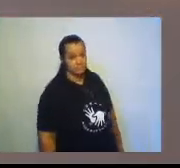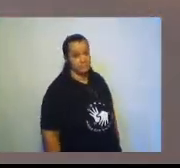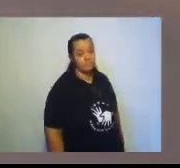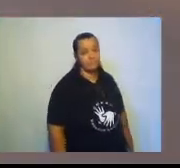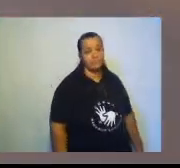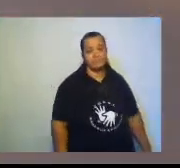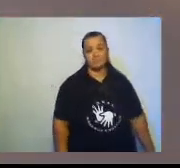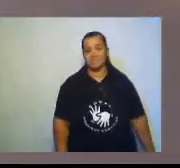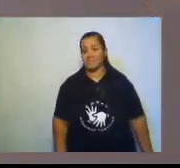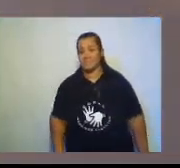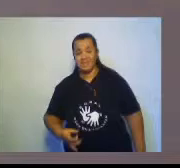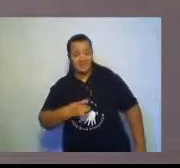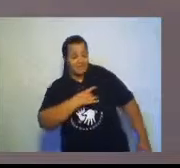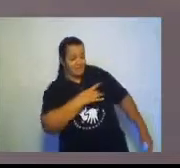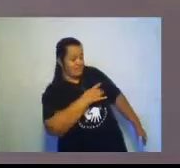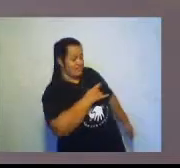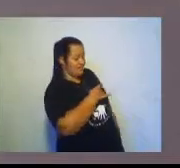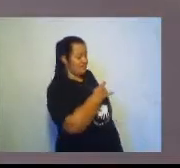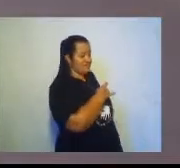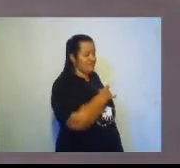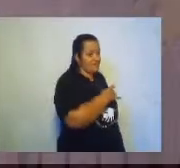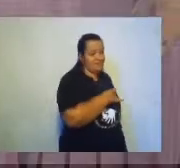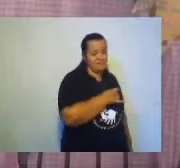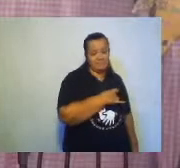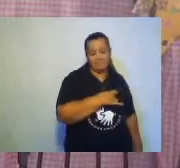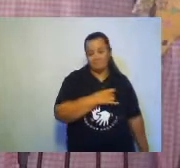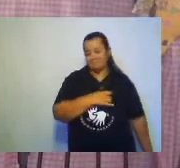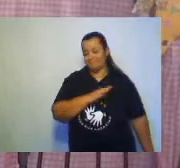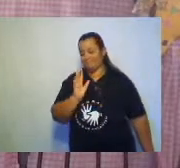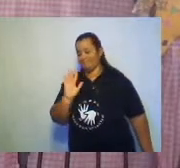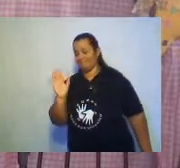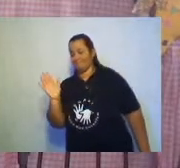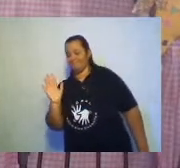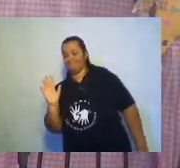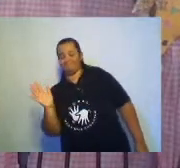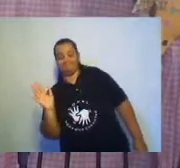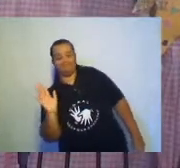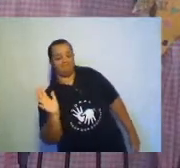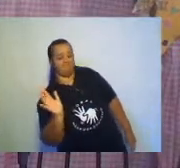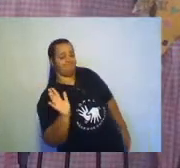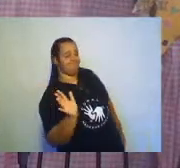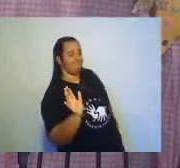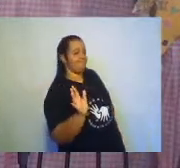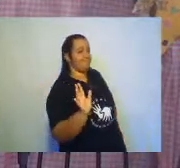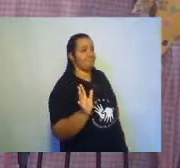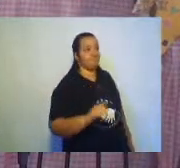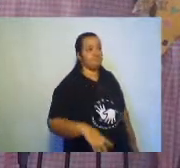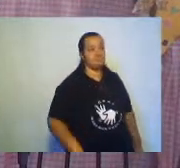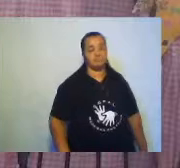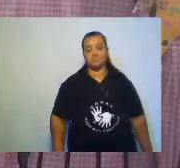E quanta insegurança me deixou no adeus.